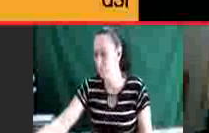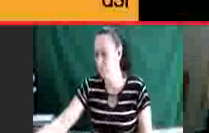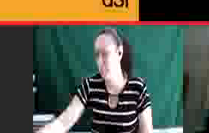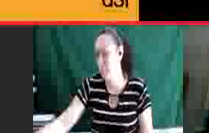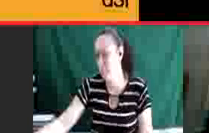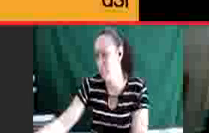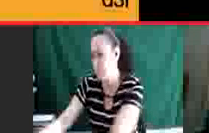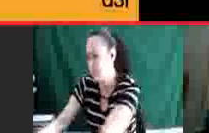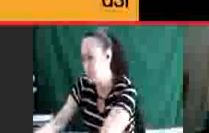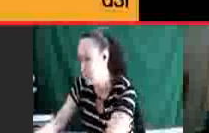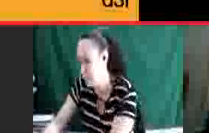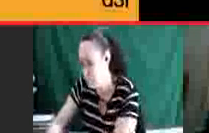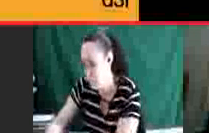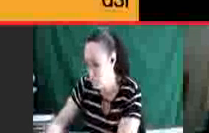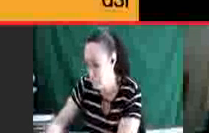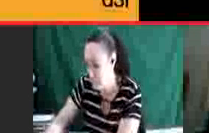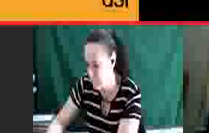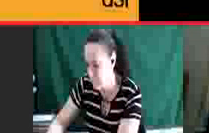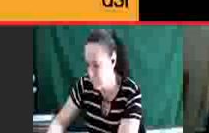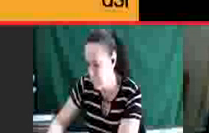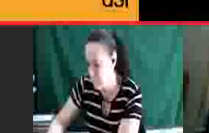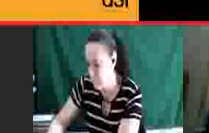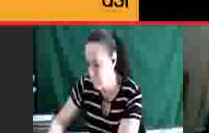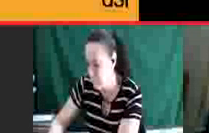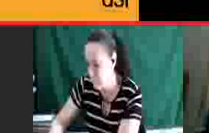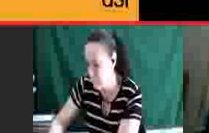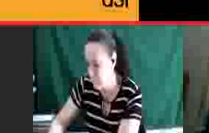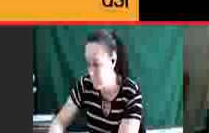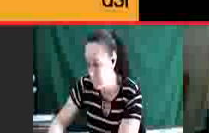de patricia.bio.br. É o IP